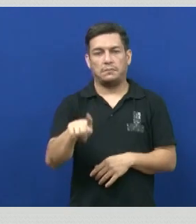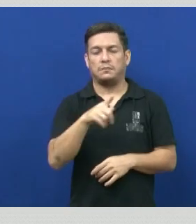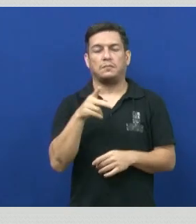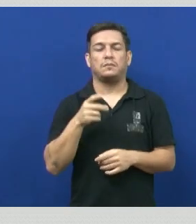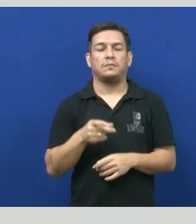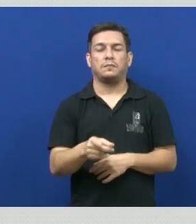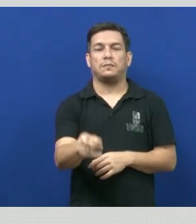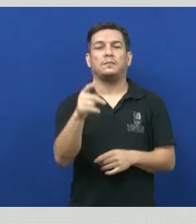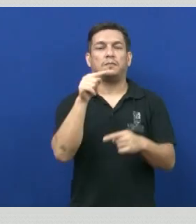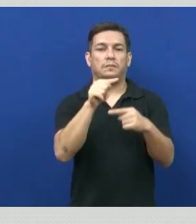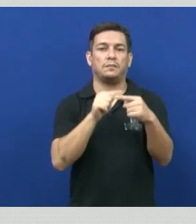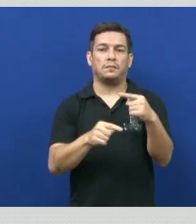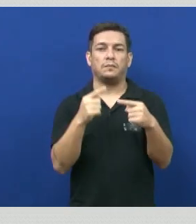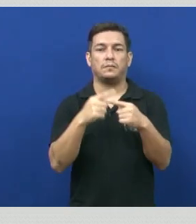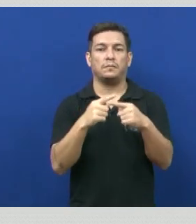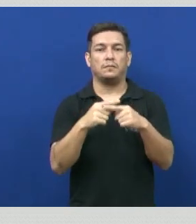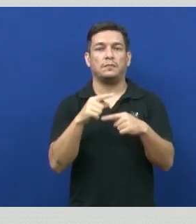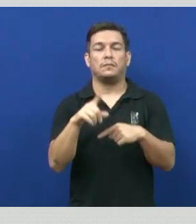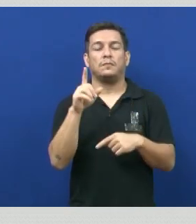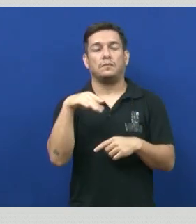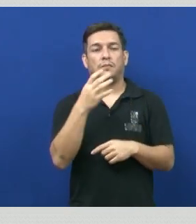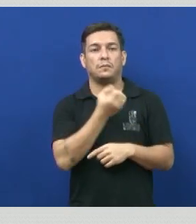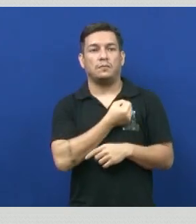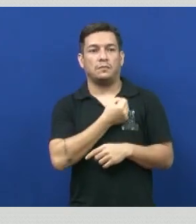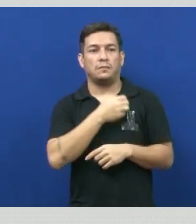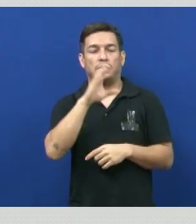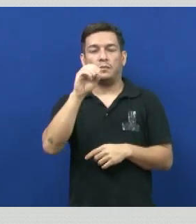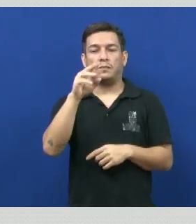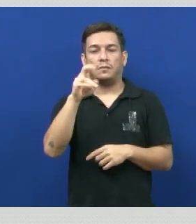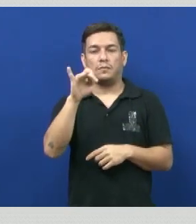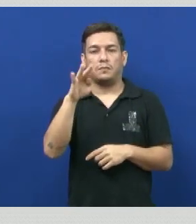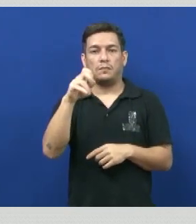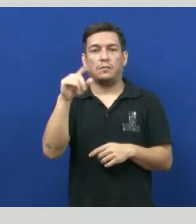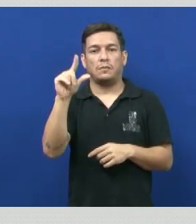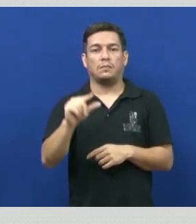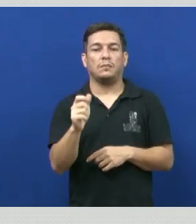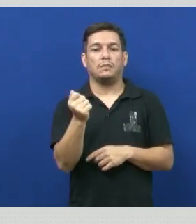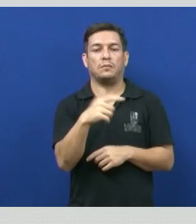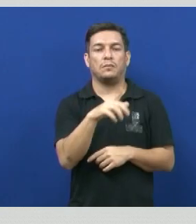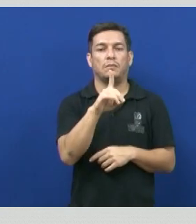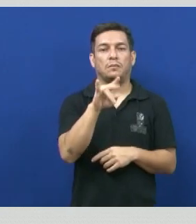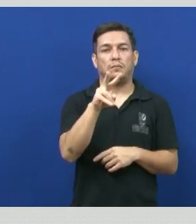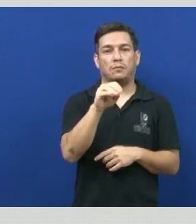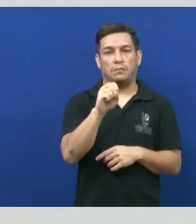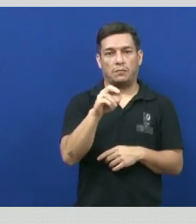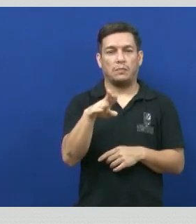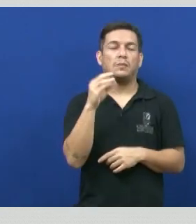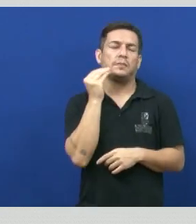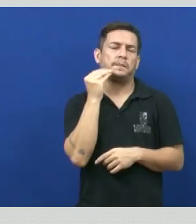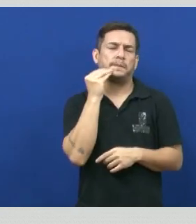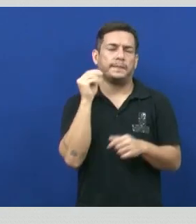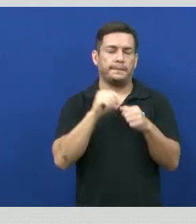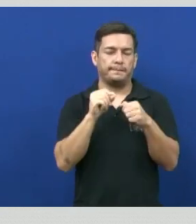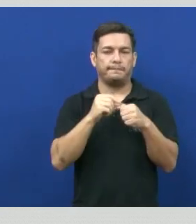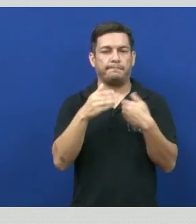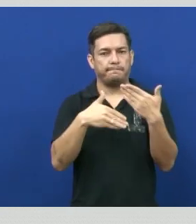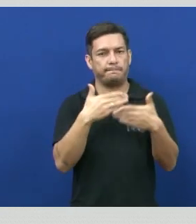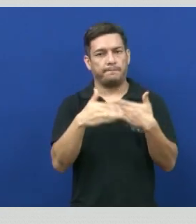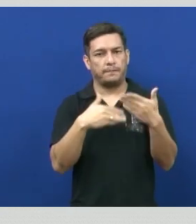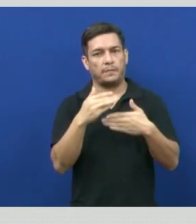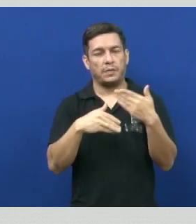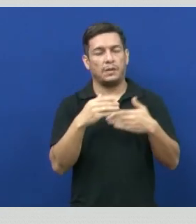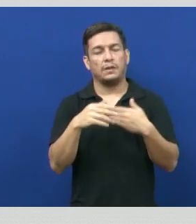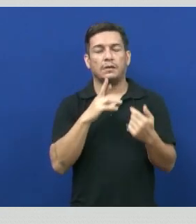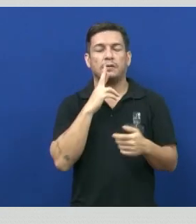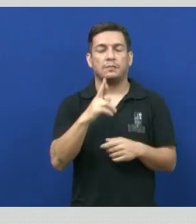continuar as divisões, pois o quociente foi menor que o divisor. Quando eu vou tentando fazer essas divisões, até chegar o momento que o resultado é menor que o